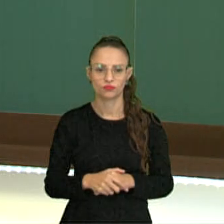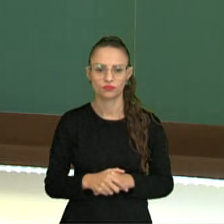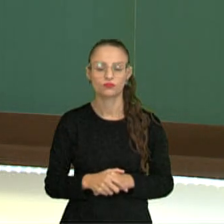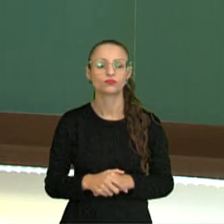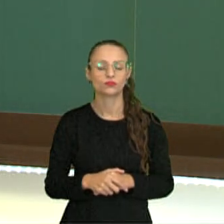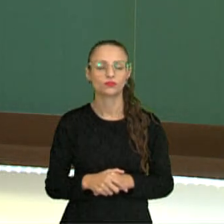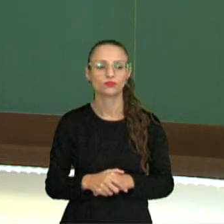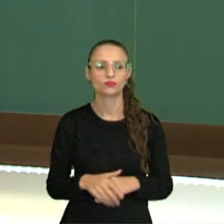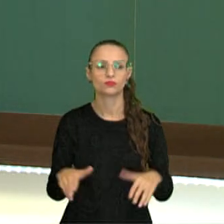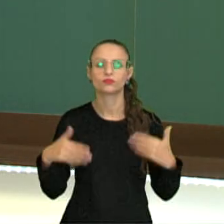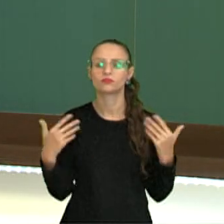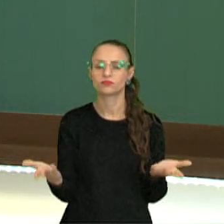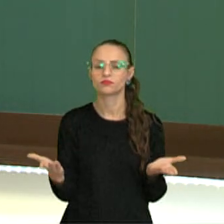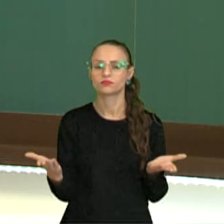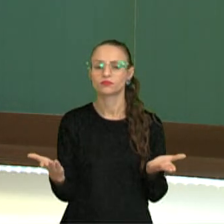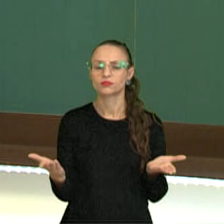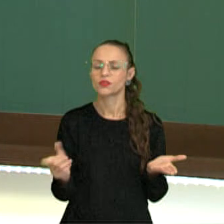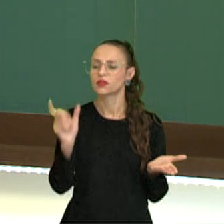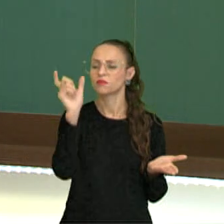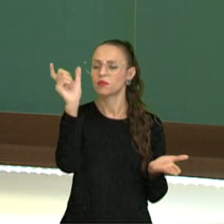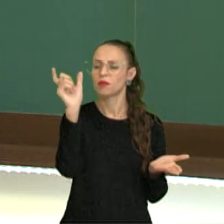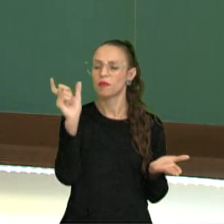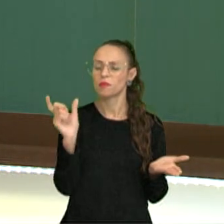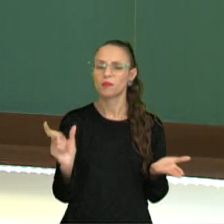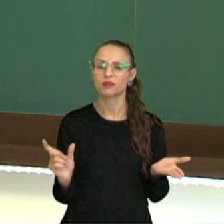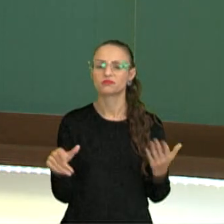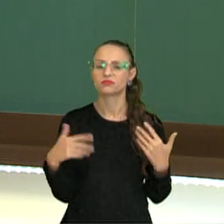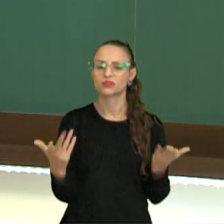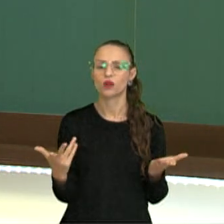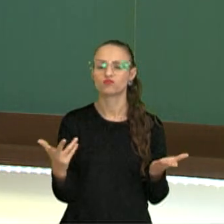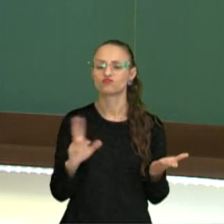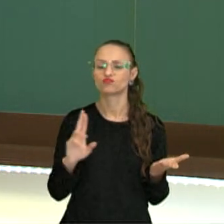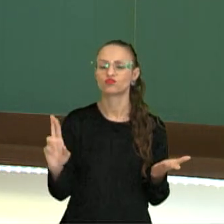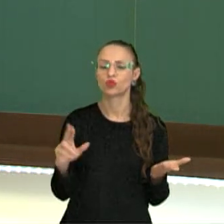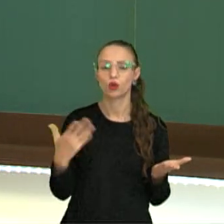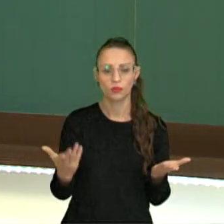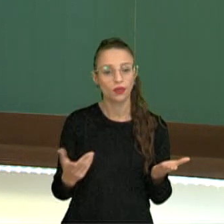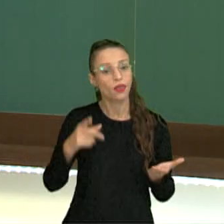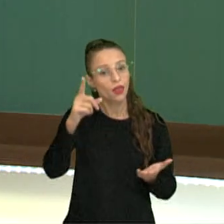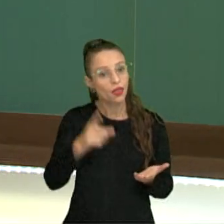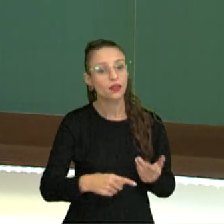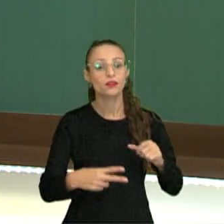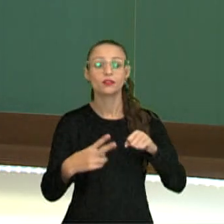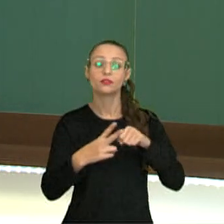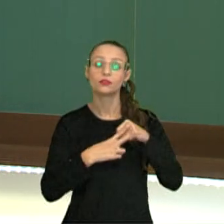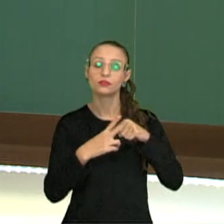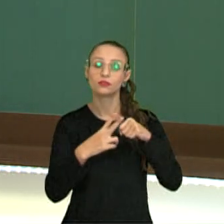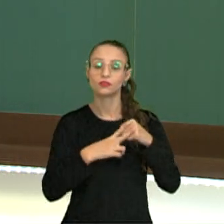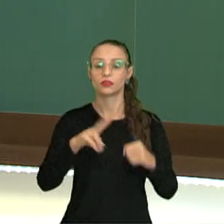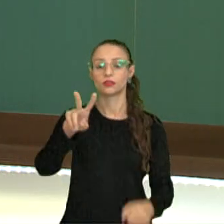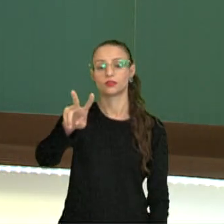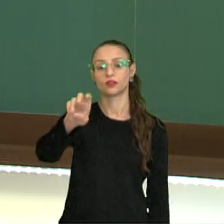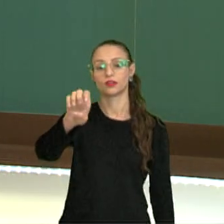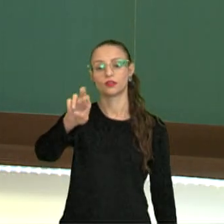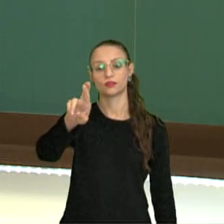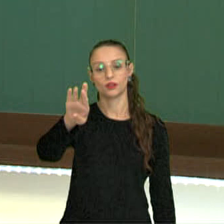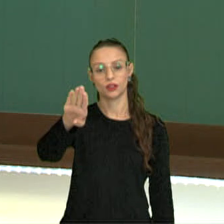E afinal, como são chamadas essas palavras então? Então, essas palavras elas são chamadas de verbo,